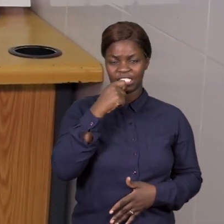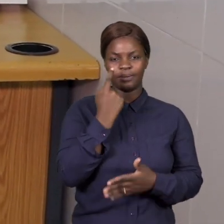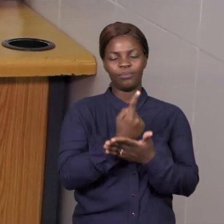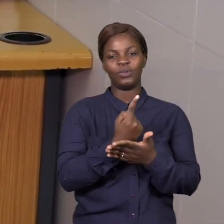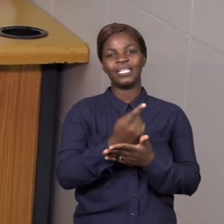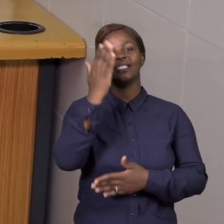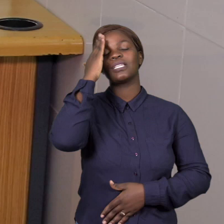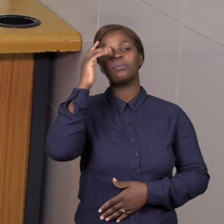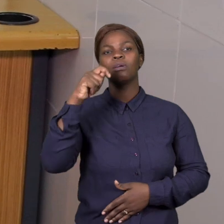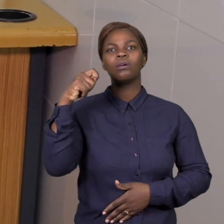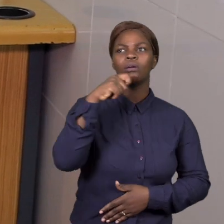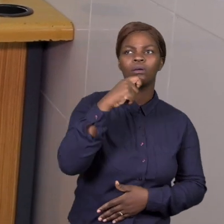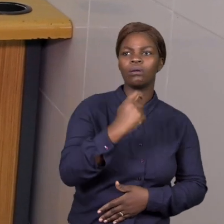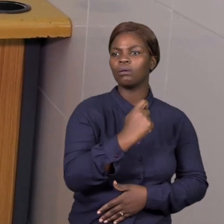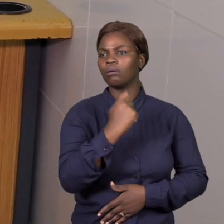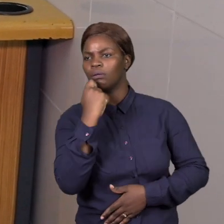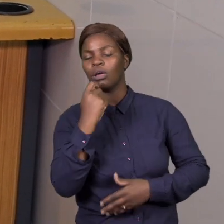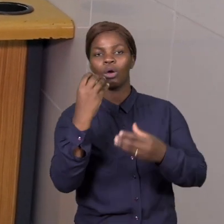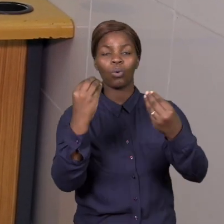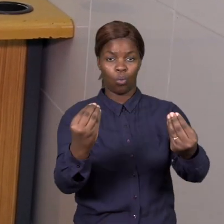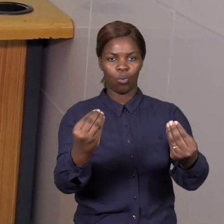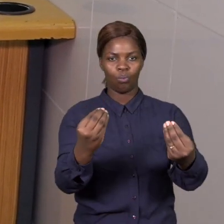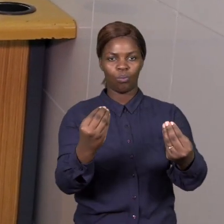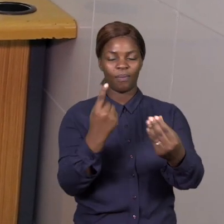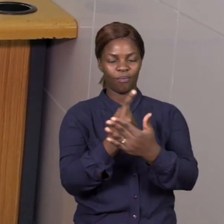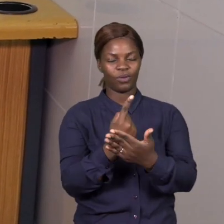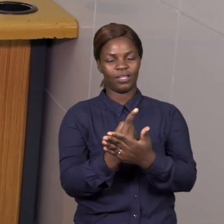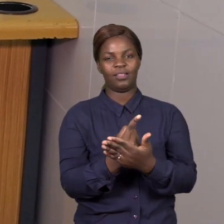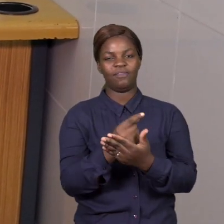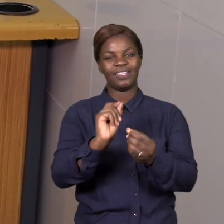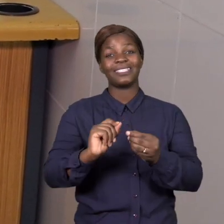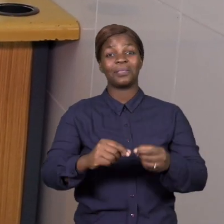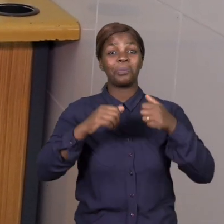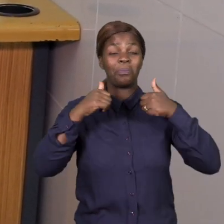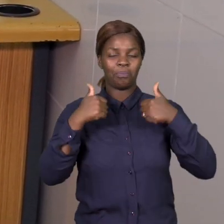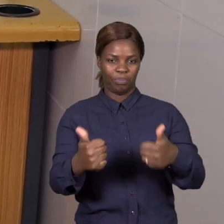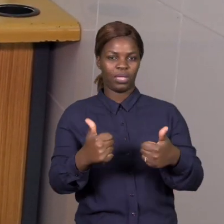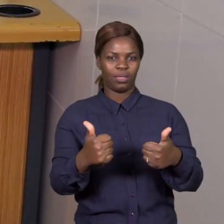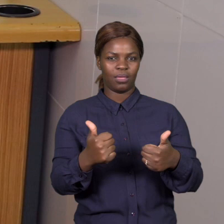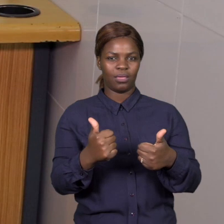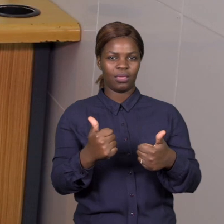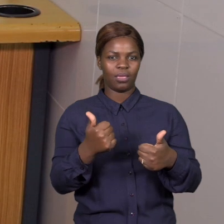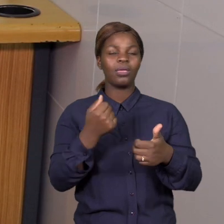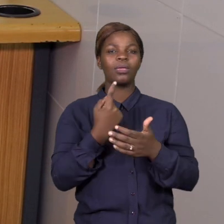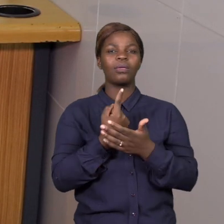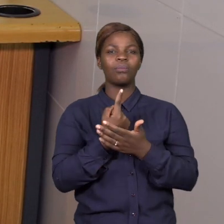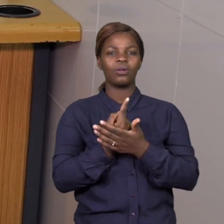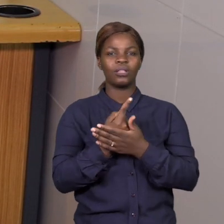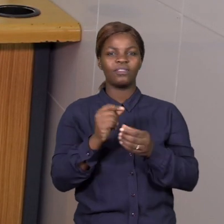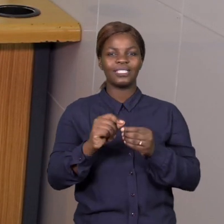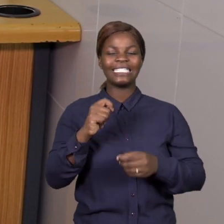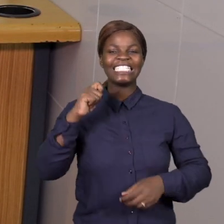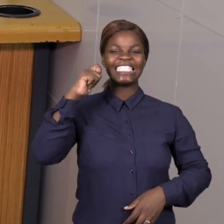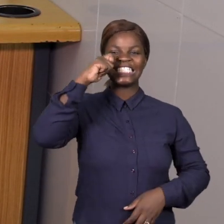movimento. Devem ser os movimentos adequados e recomenda-se que sejam os